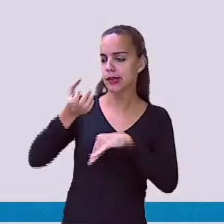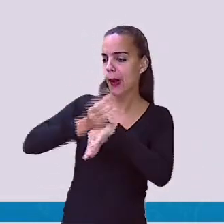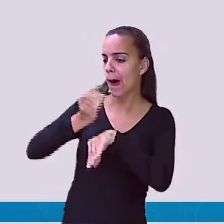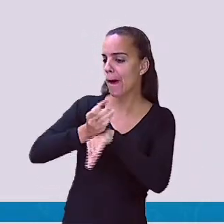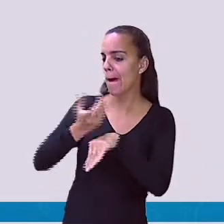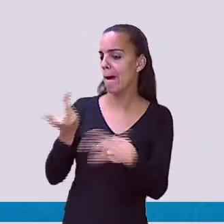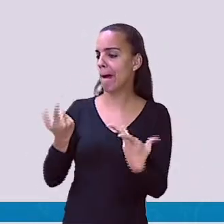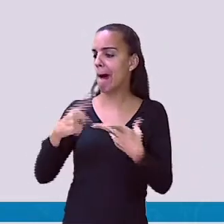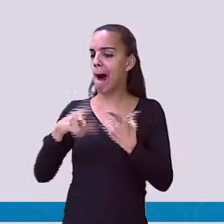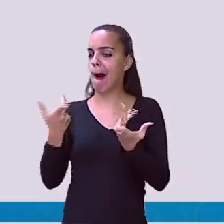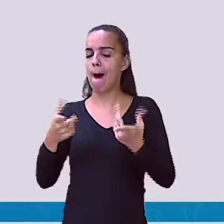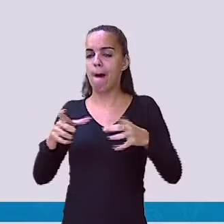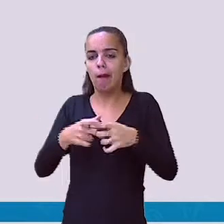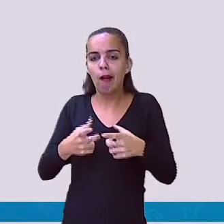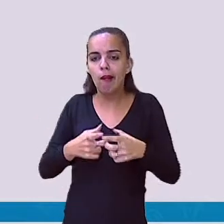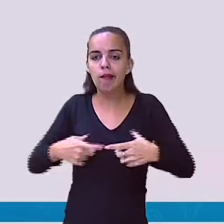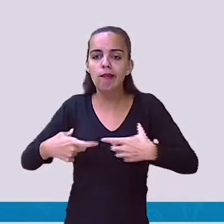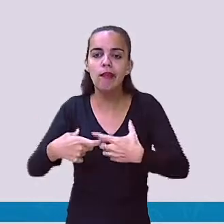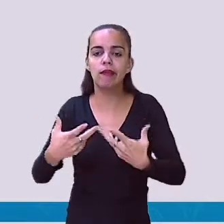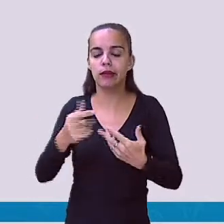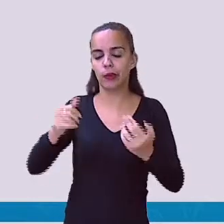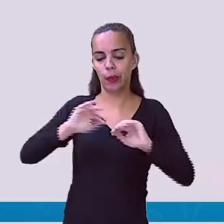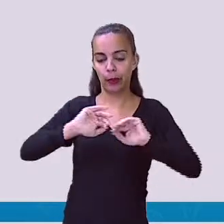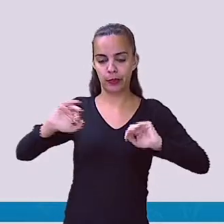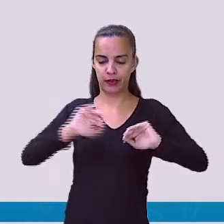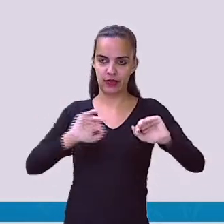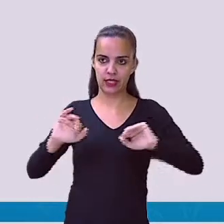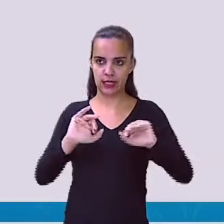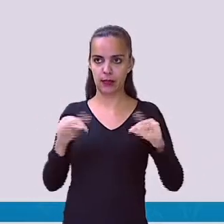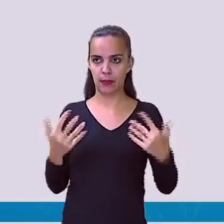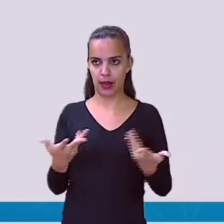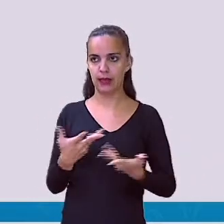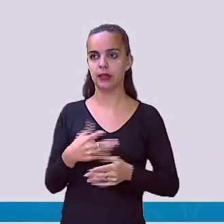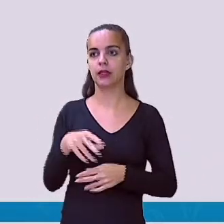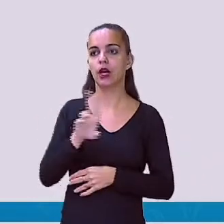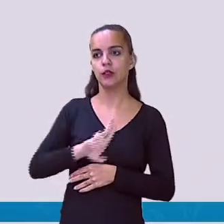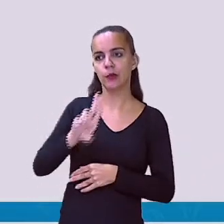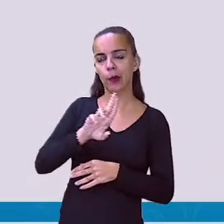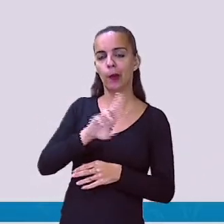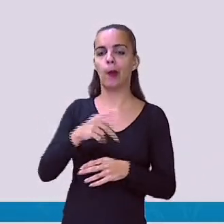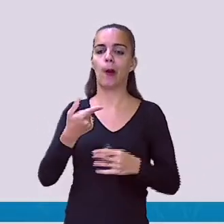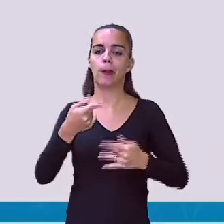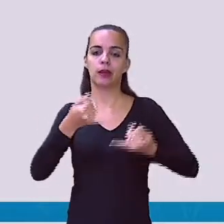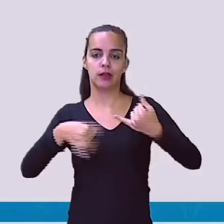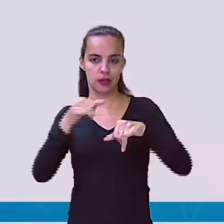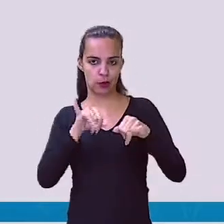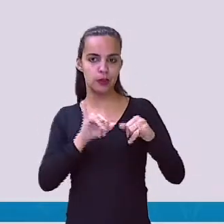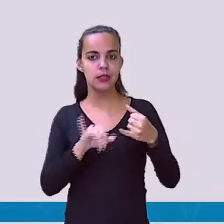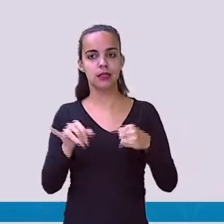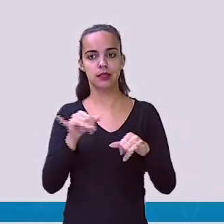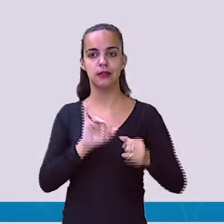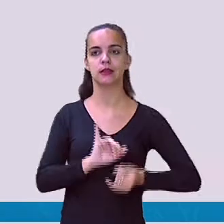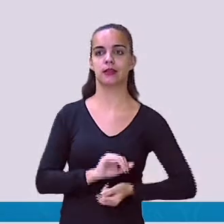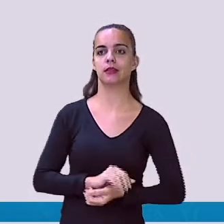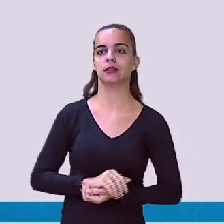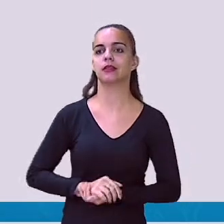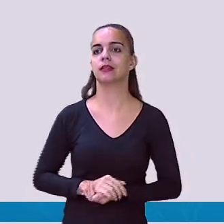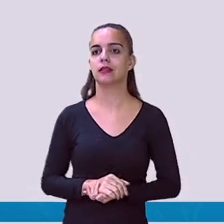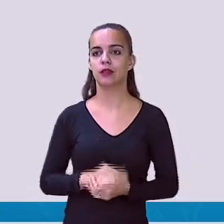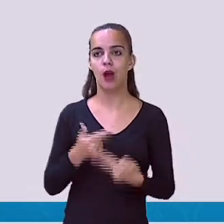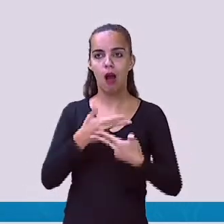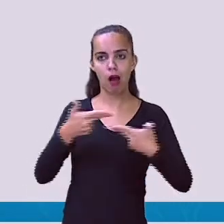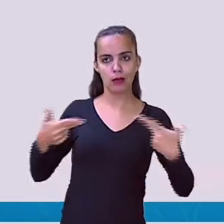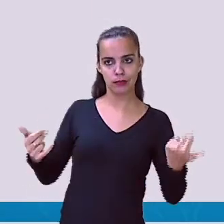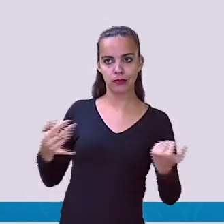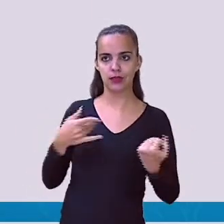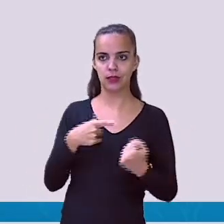constituição química da mistura, não é isso? As propriedades das substâncias, elas não